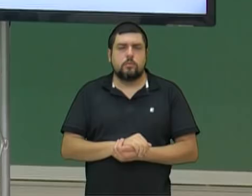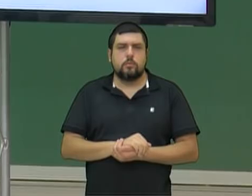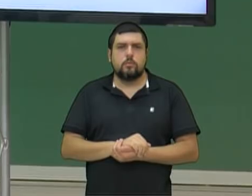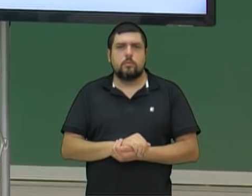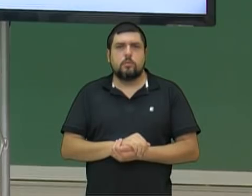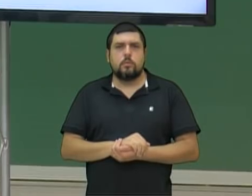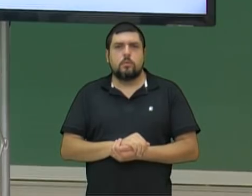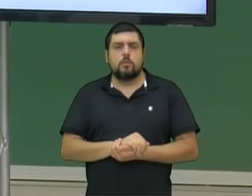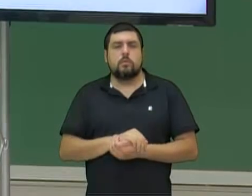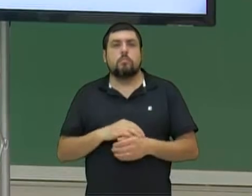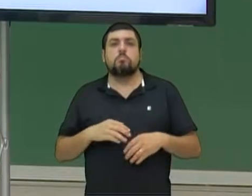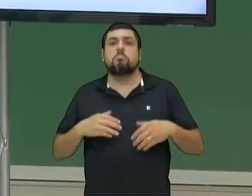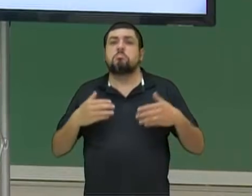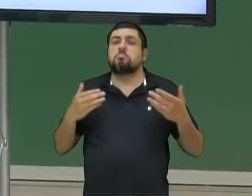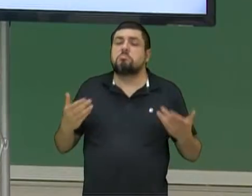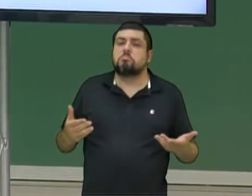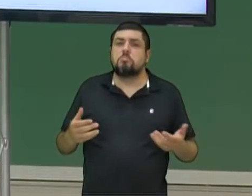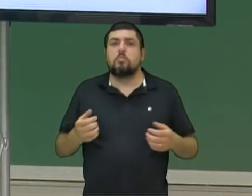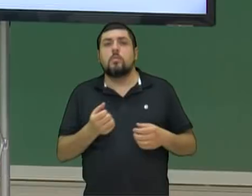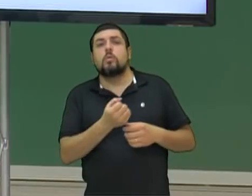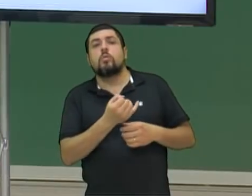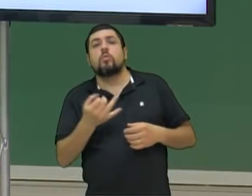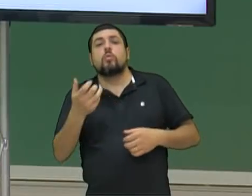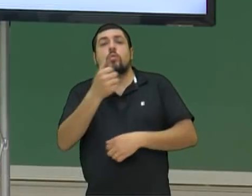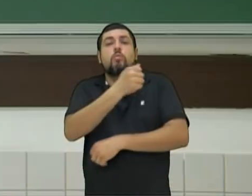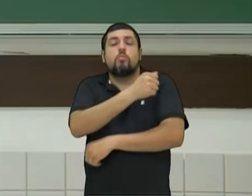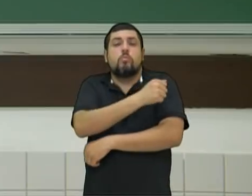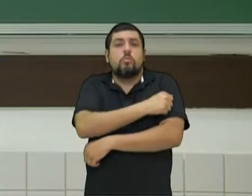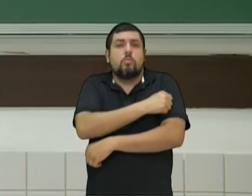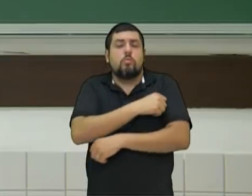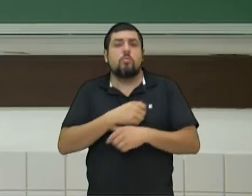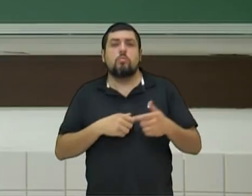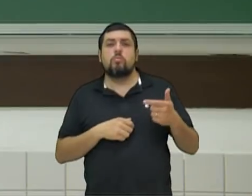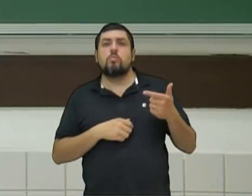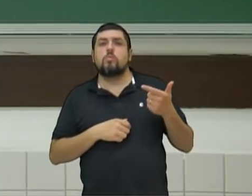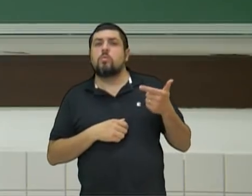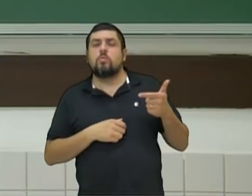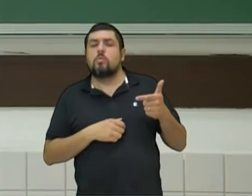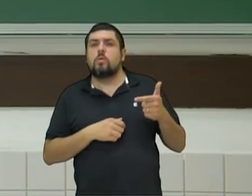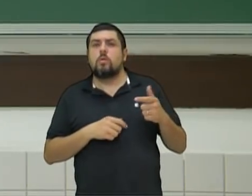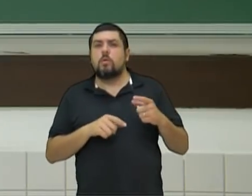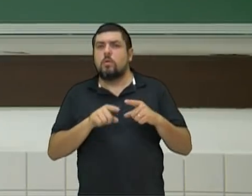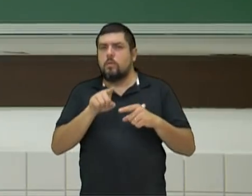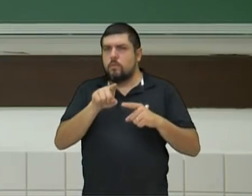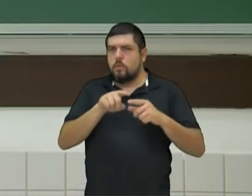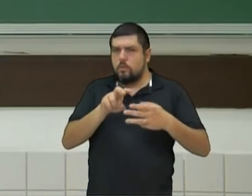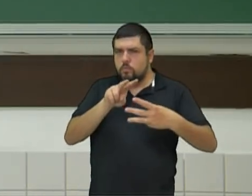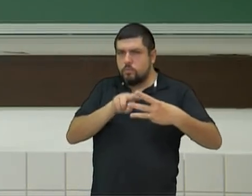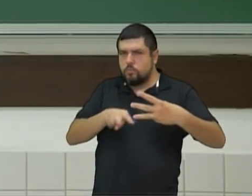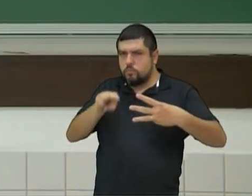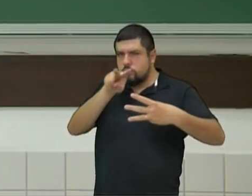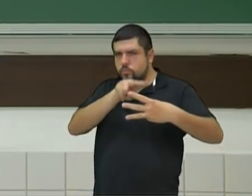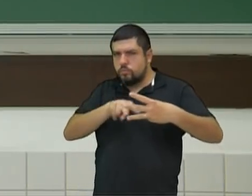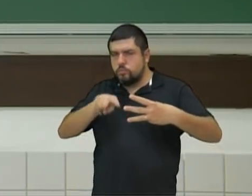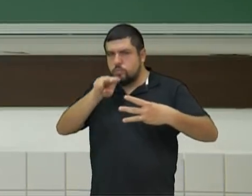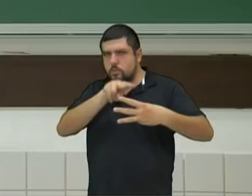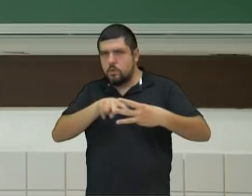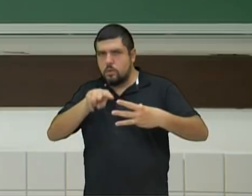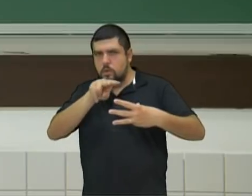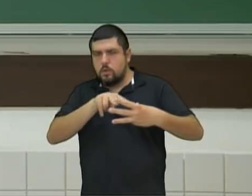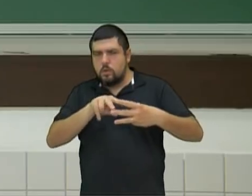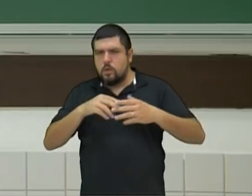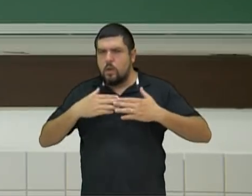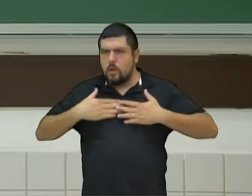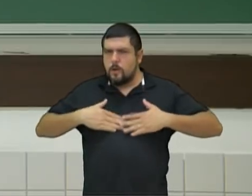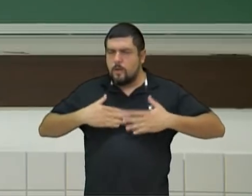frequentam o período da tarde. Então, a professora agora vai dar um tempinho para vocês pensarem, analisarem esse gráfico. Analisem detalhadamente